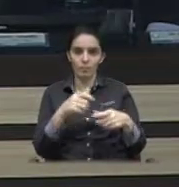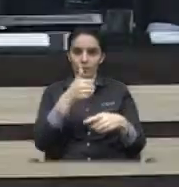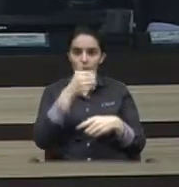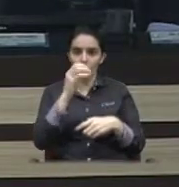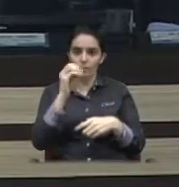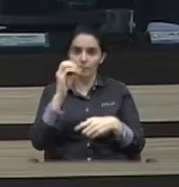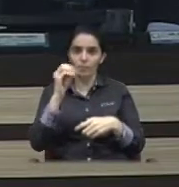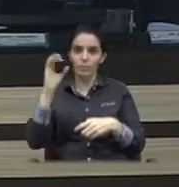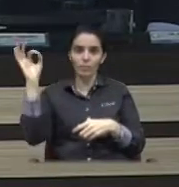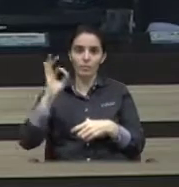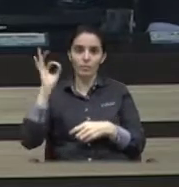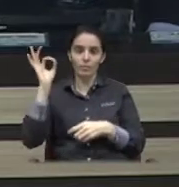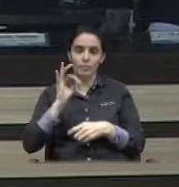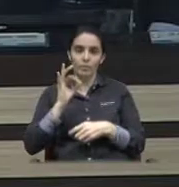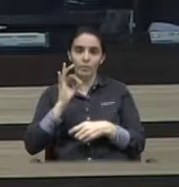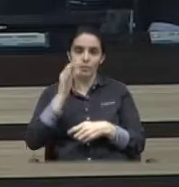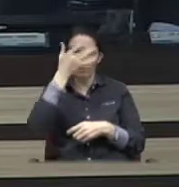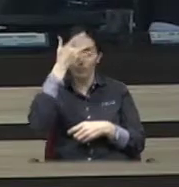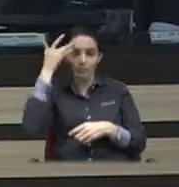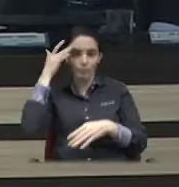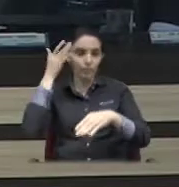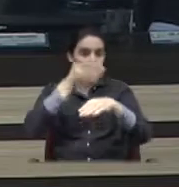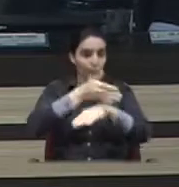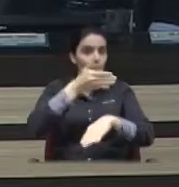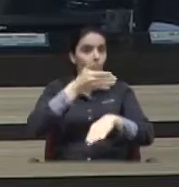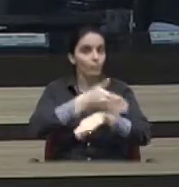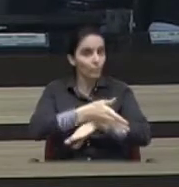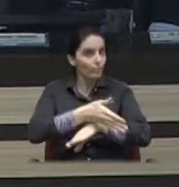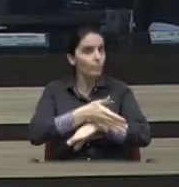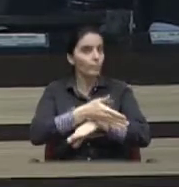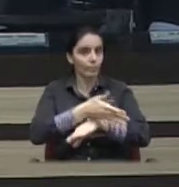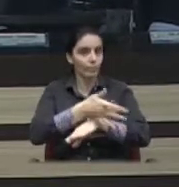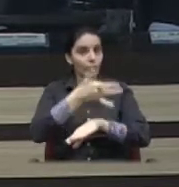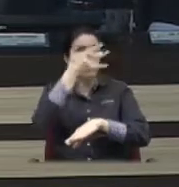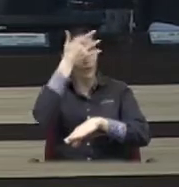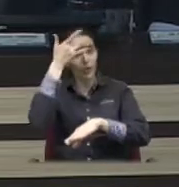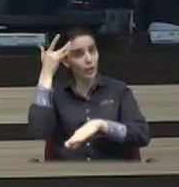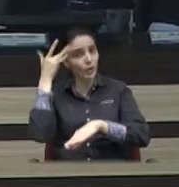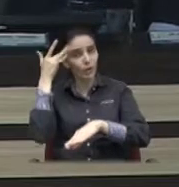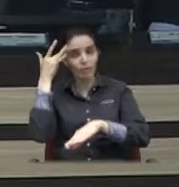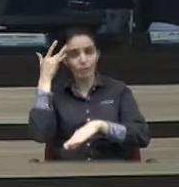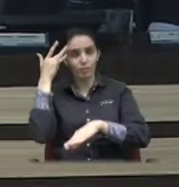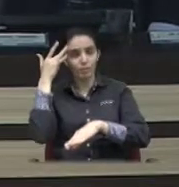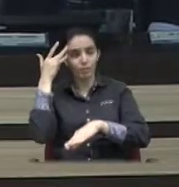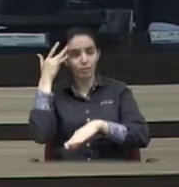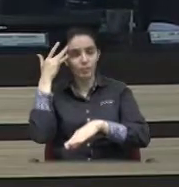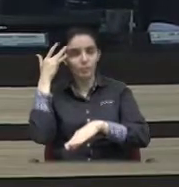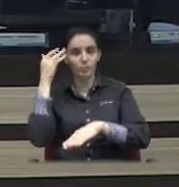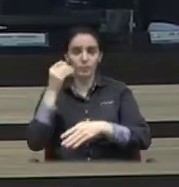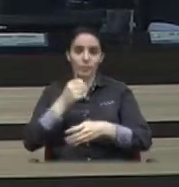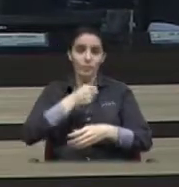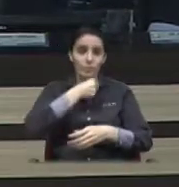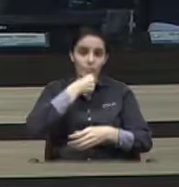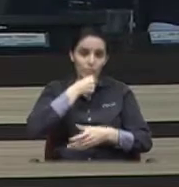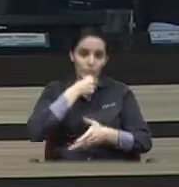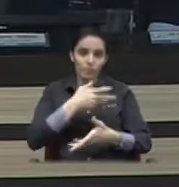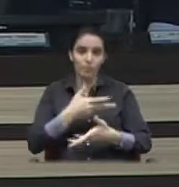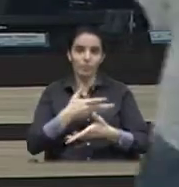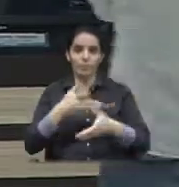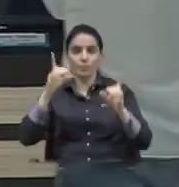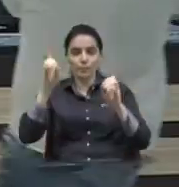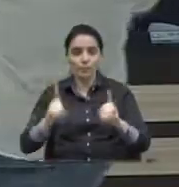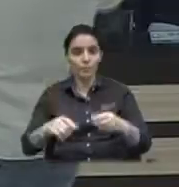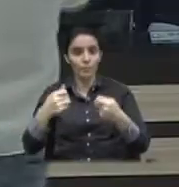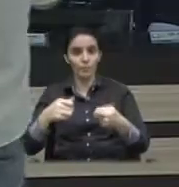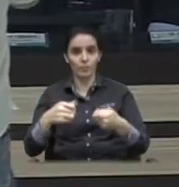dos pacientes que vão até lá têm prioridade, né? São pacientes geralmente mais... a idade mais elevada, e no início